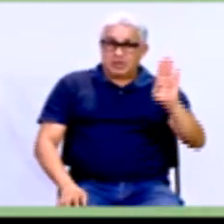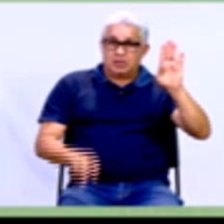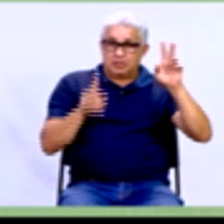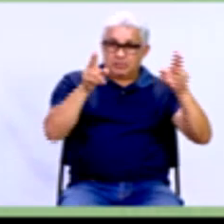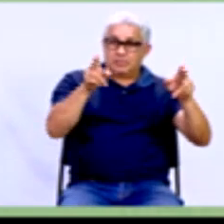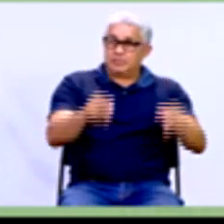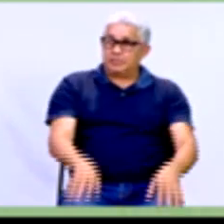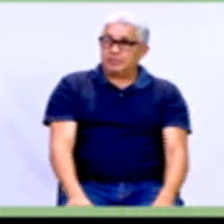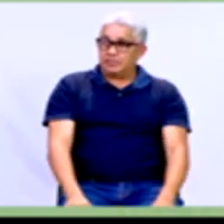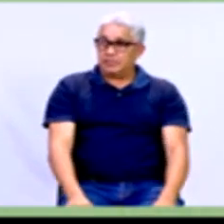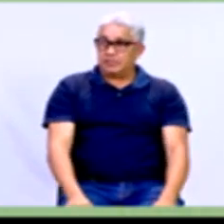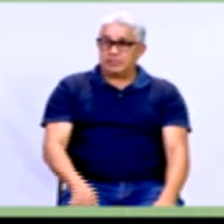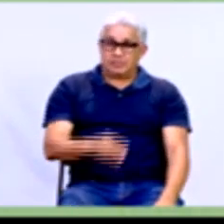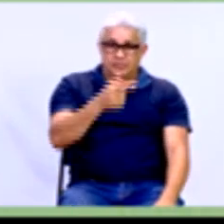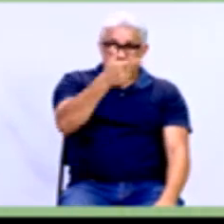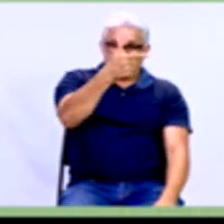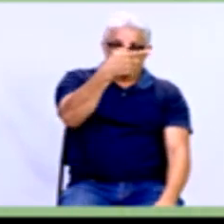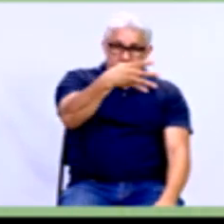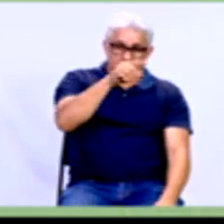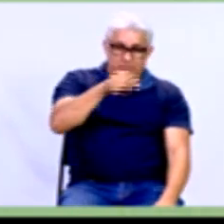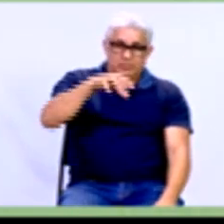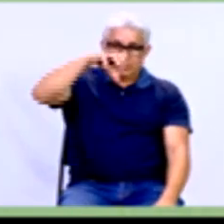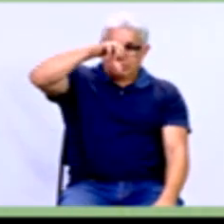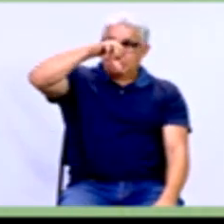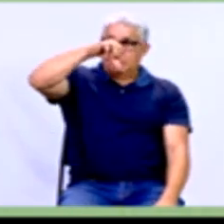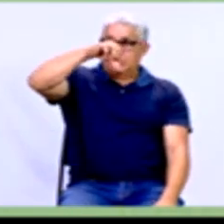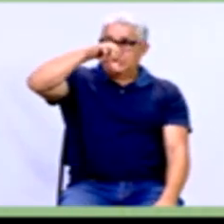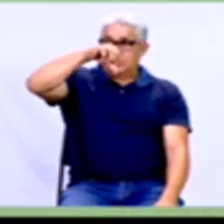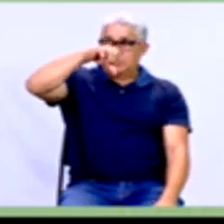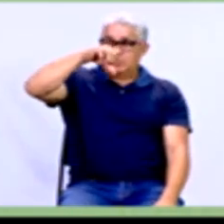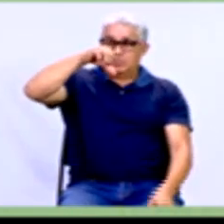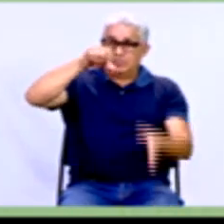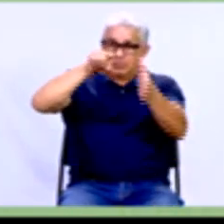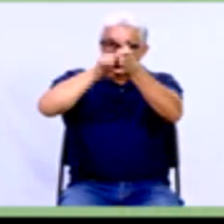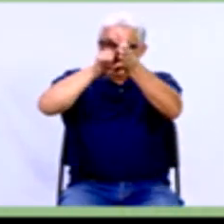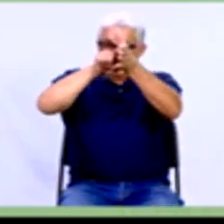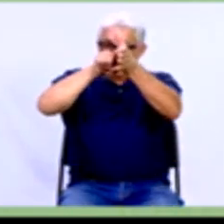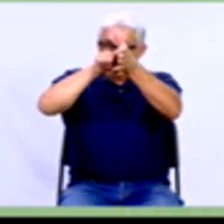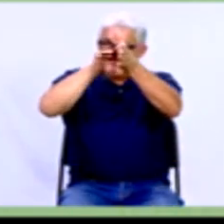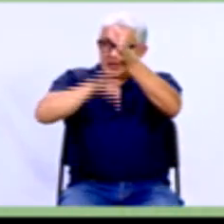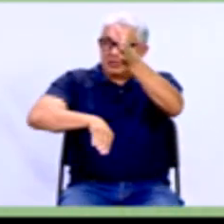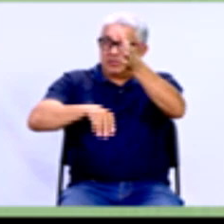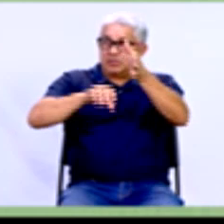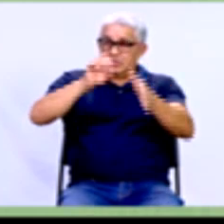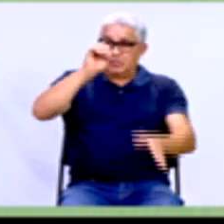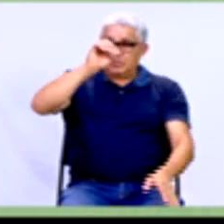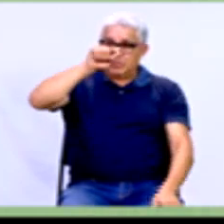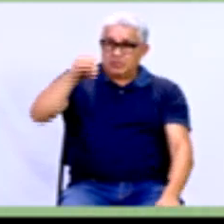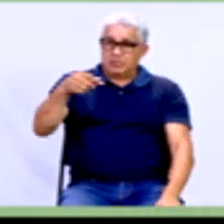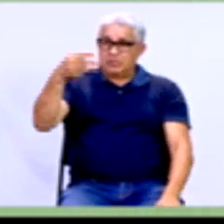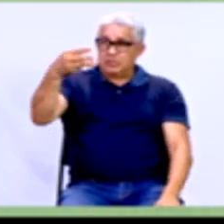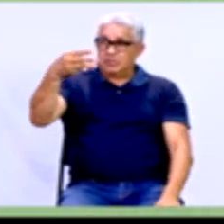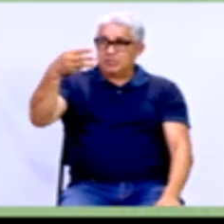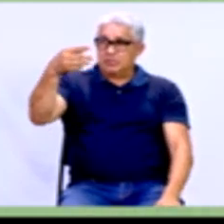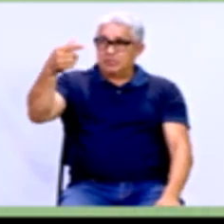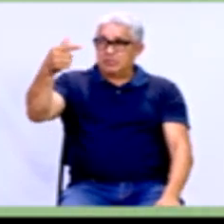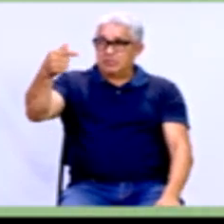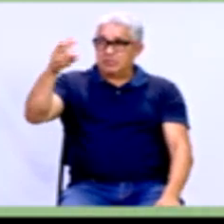média de y, a média de y está aqui, 24,9, menos M, que